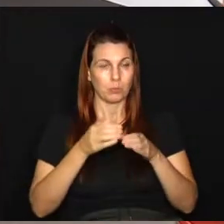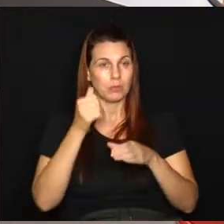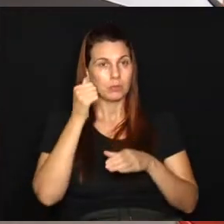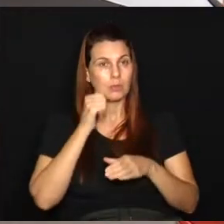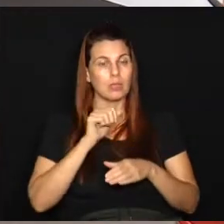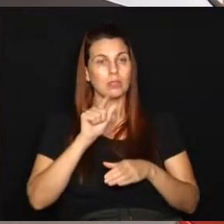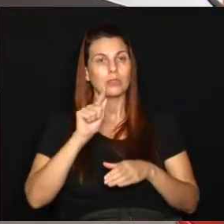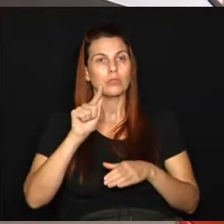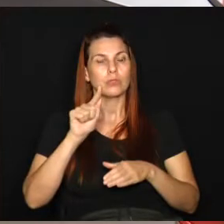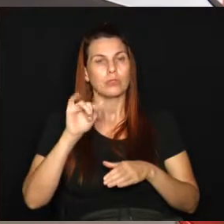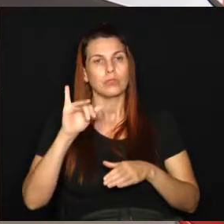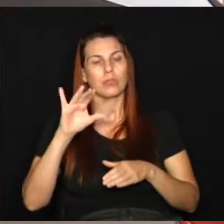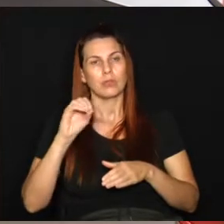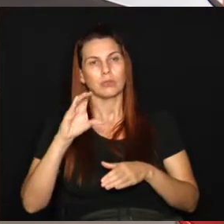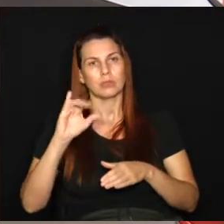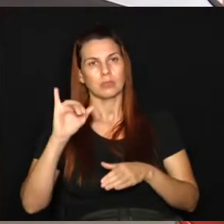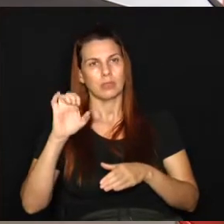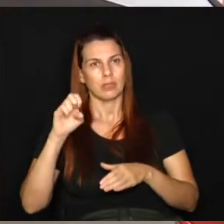Oi.